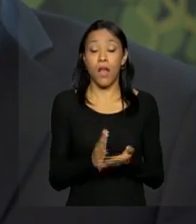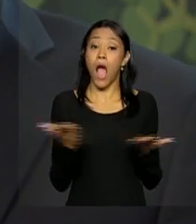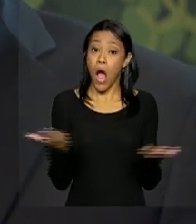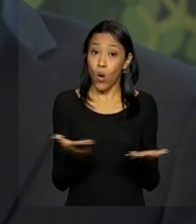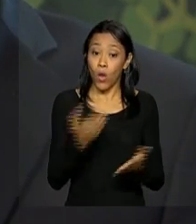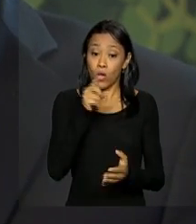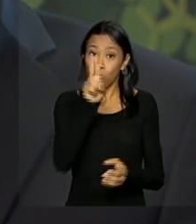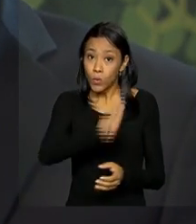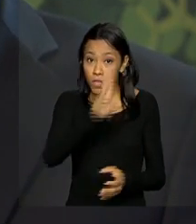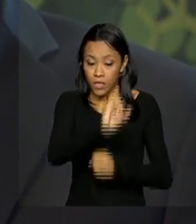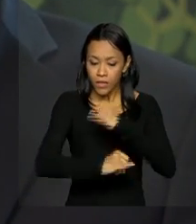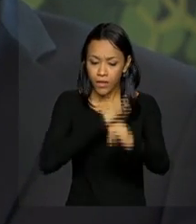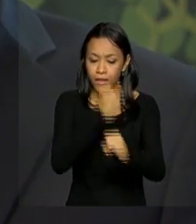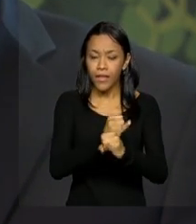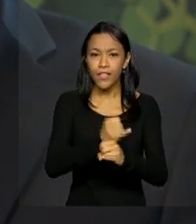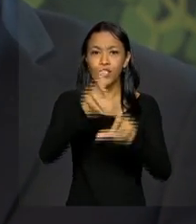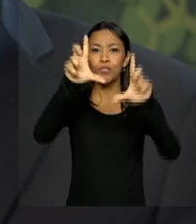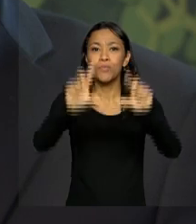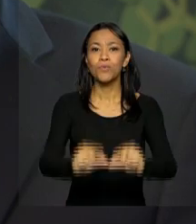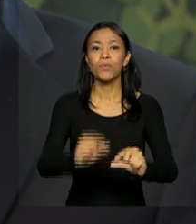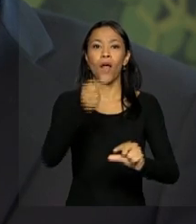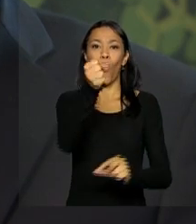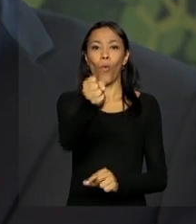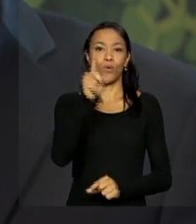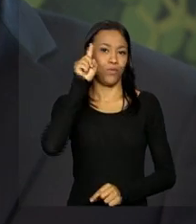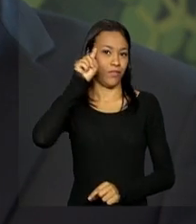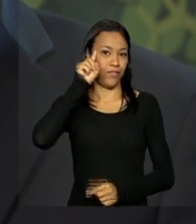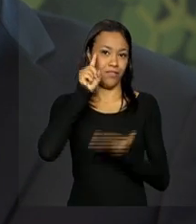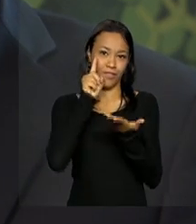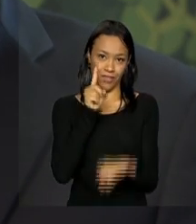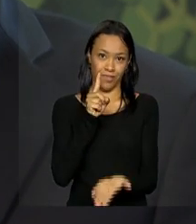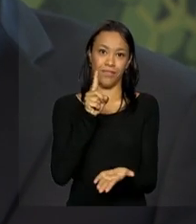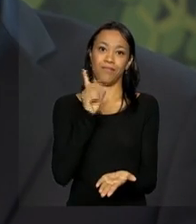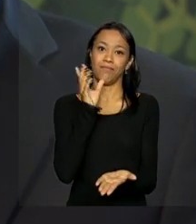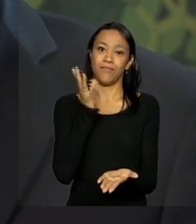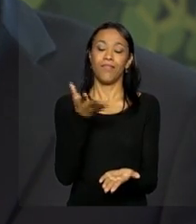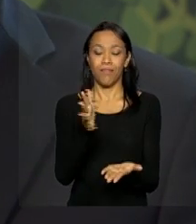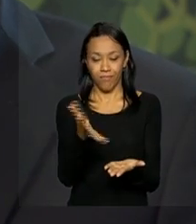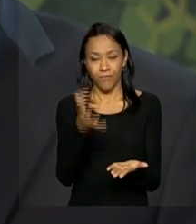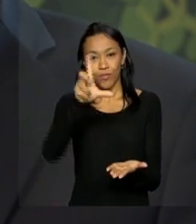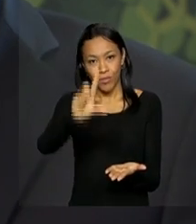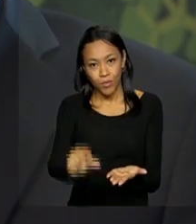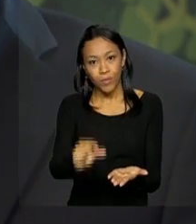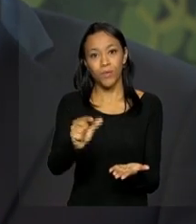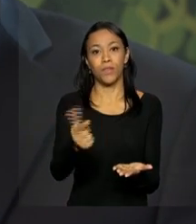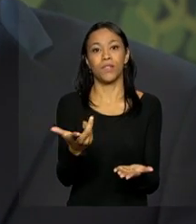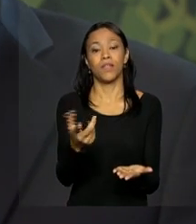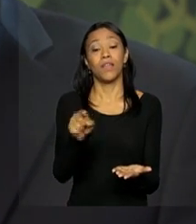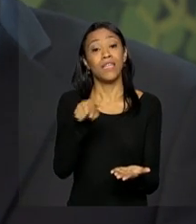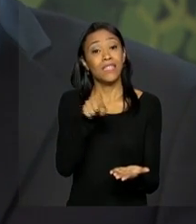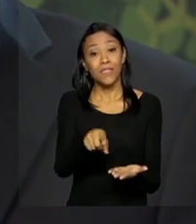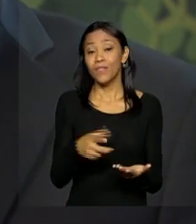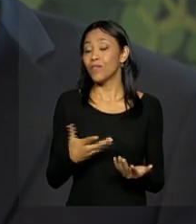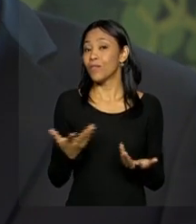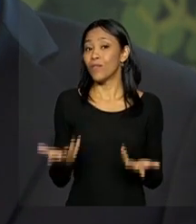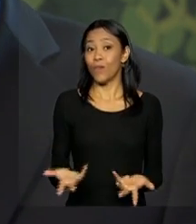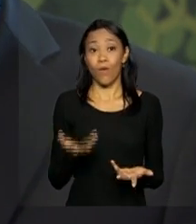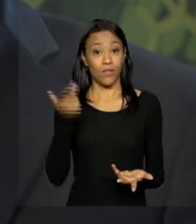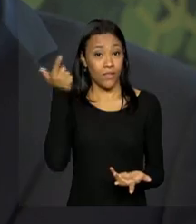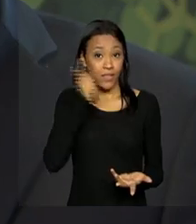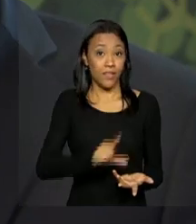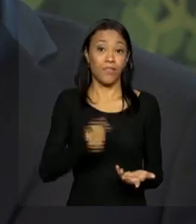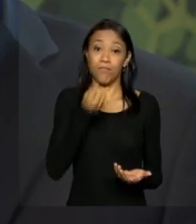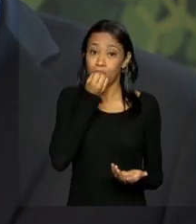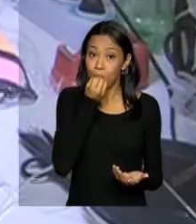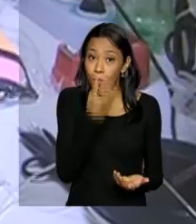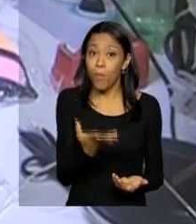Portal Único vai reduzir para 8 dias esse processo assim a a esse processo a média da ocde e isso vai gerar enormes ganhos